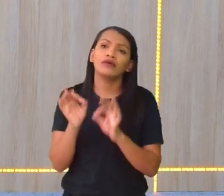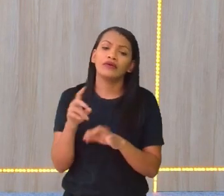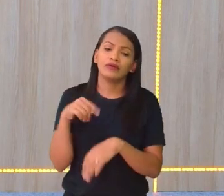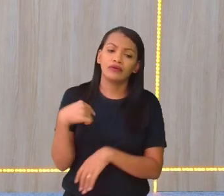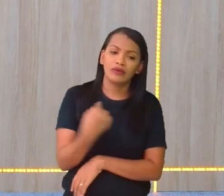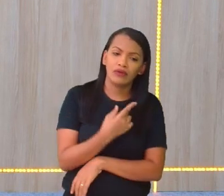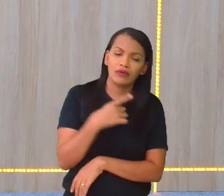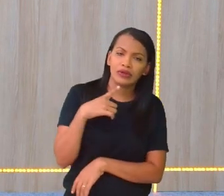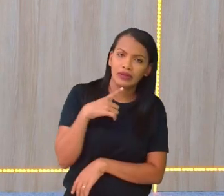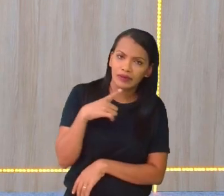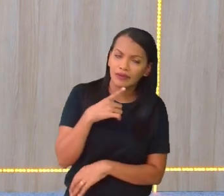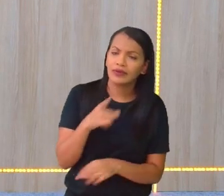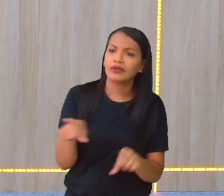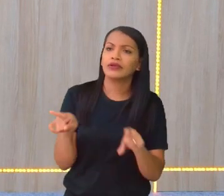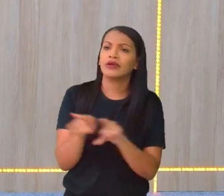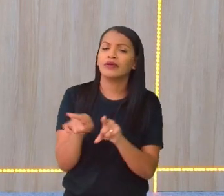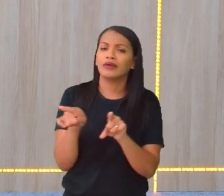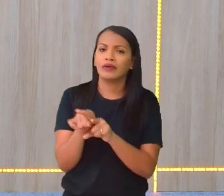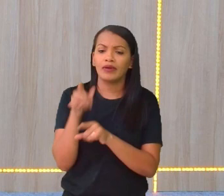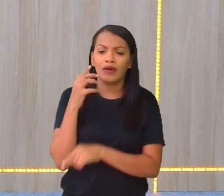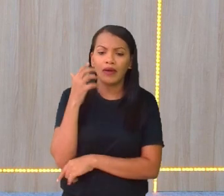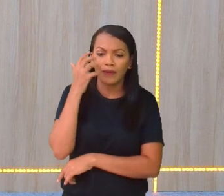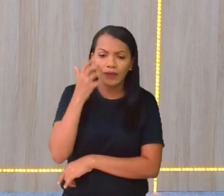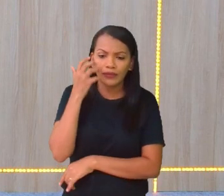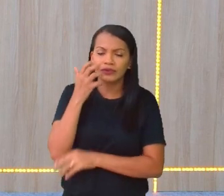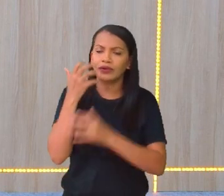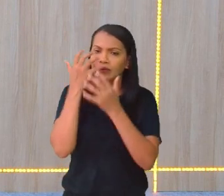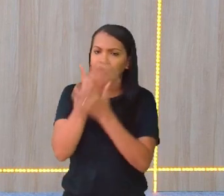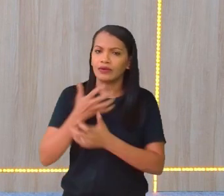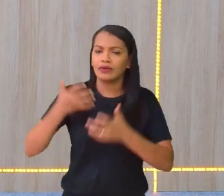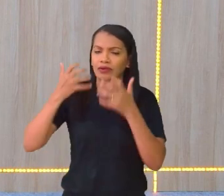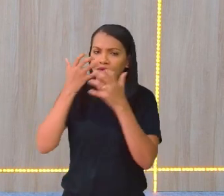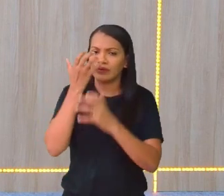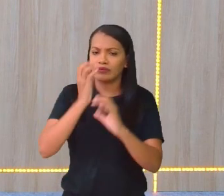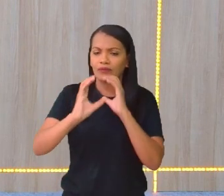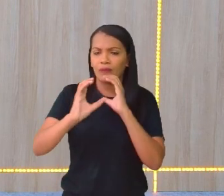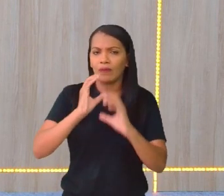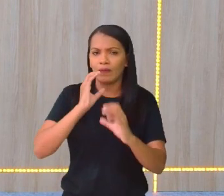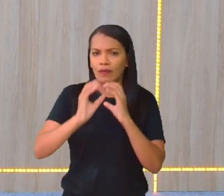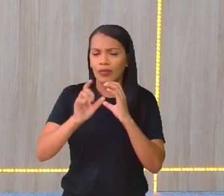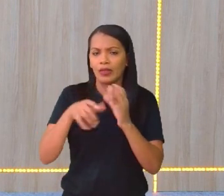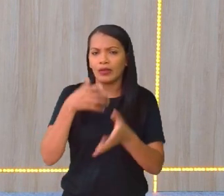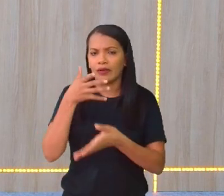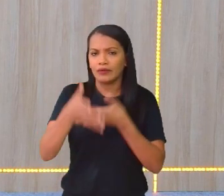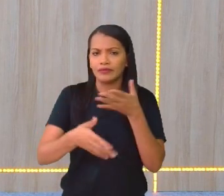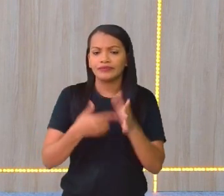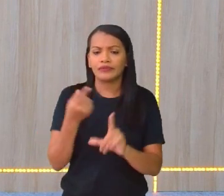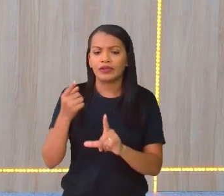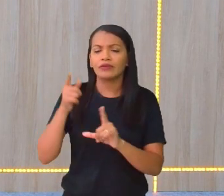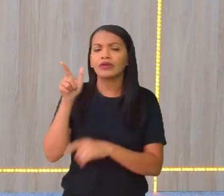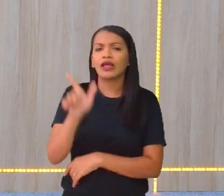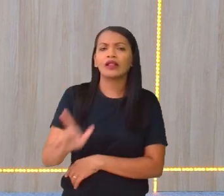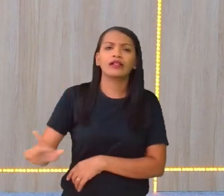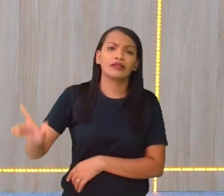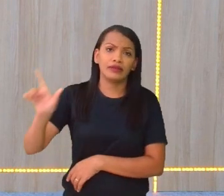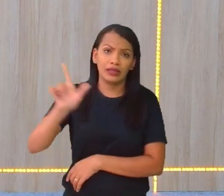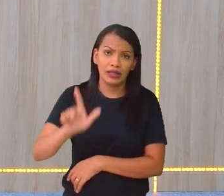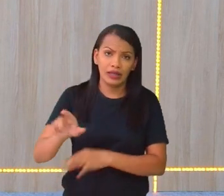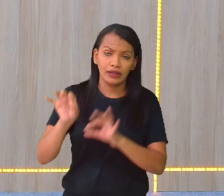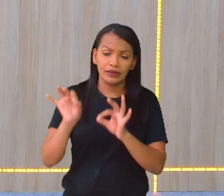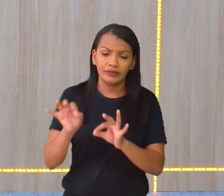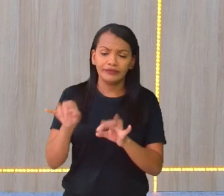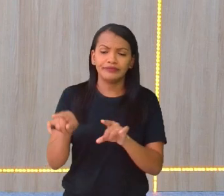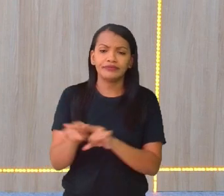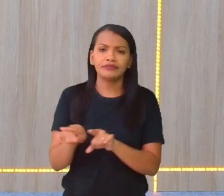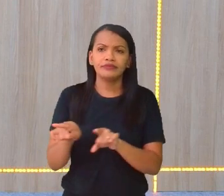Nós temos também a música cantada, não é? Que é da parte literária, não é? Campo